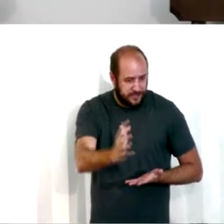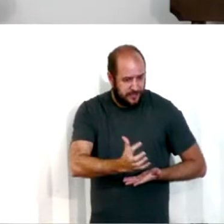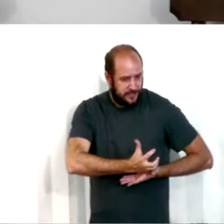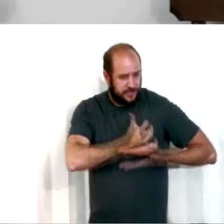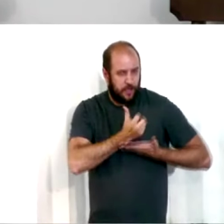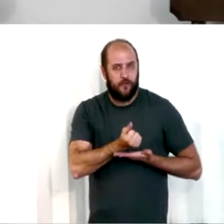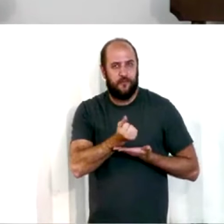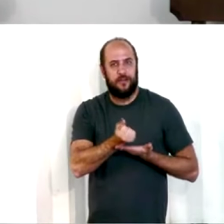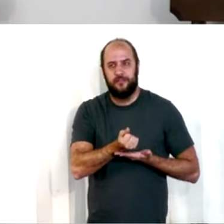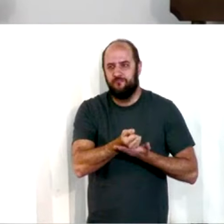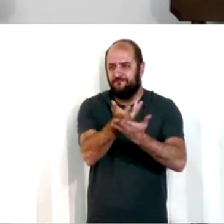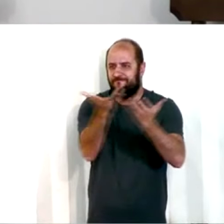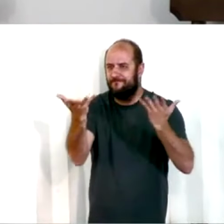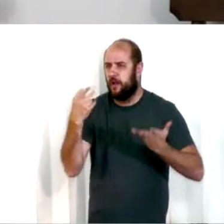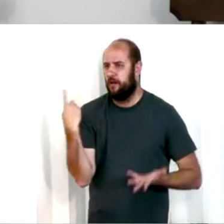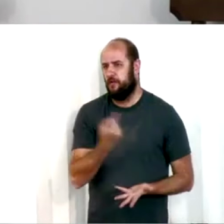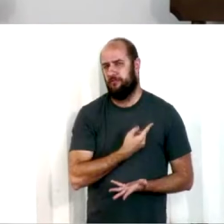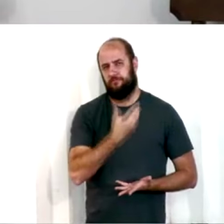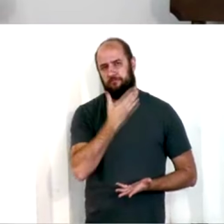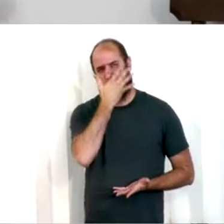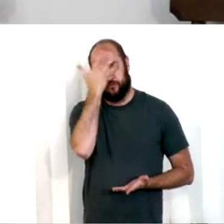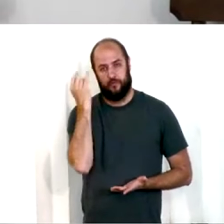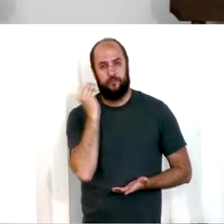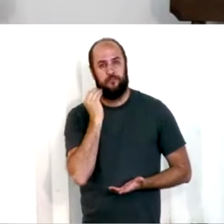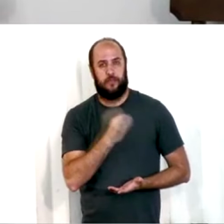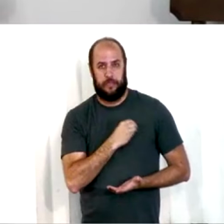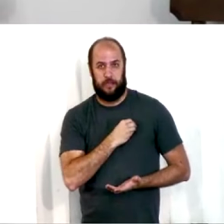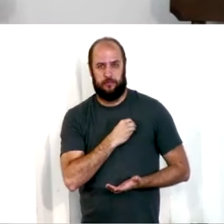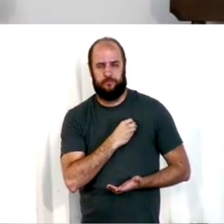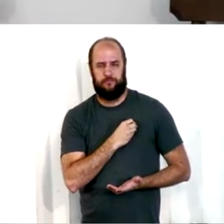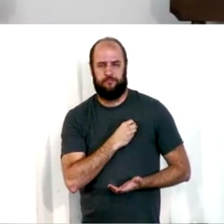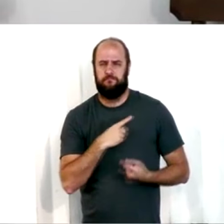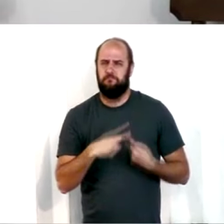a pecadores. Só que falta uma coisa nessa equação.